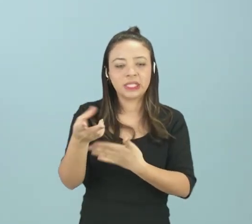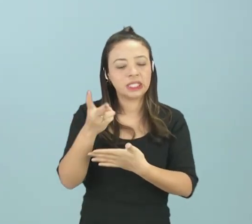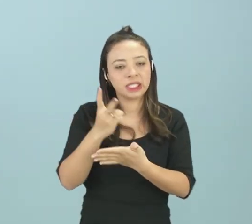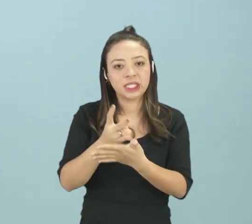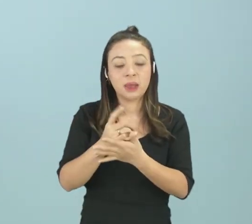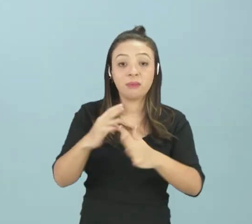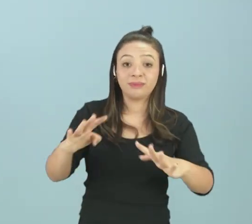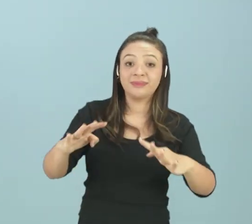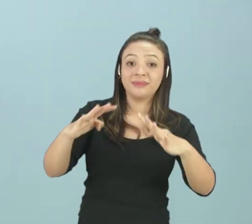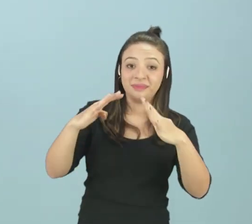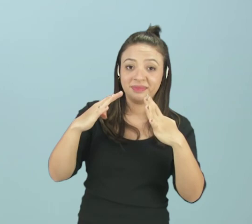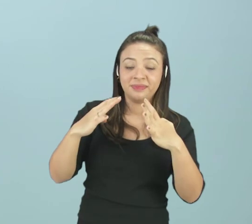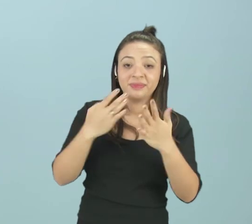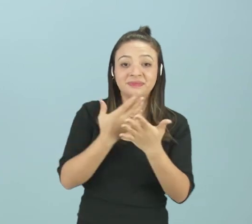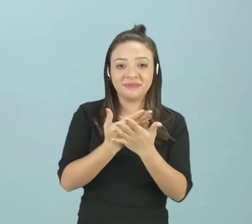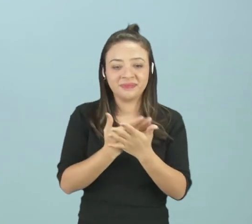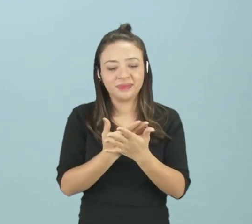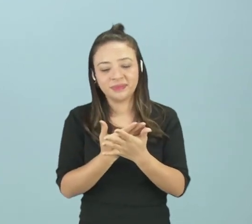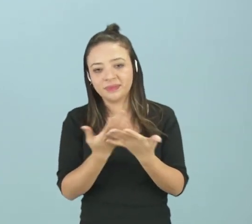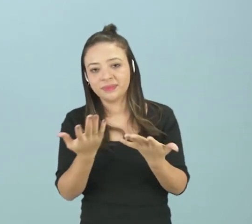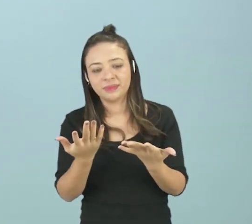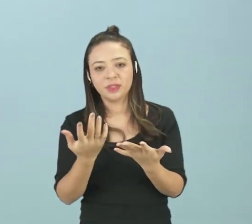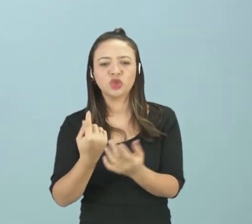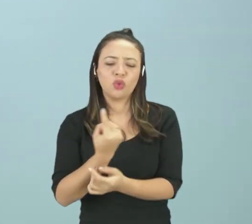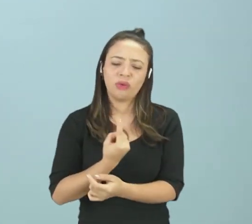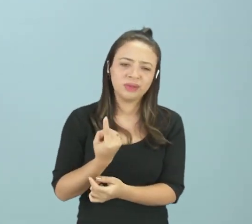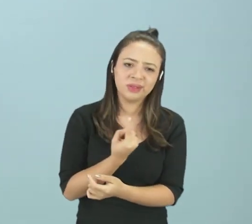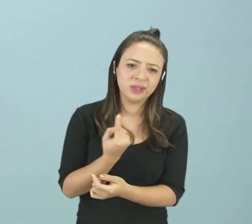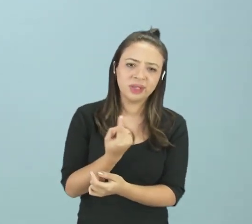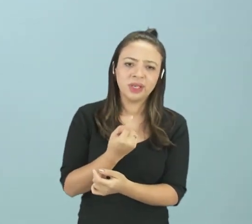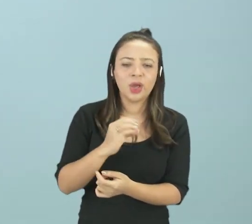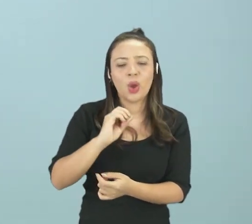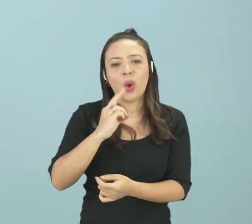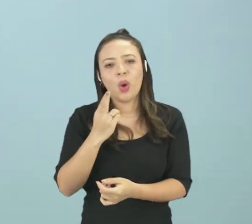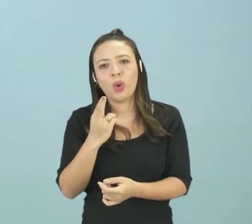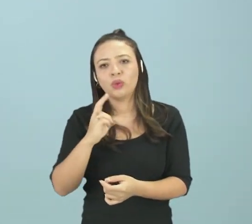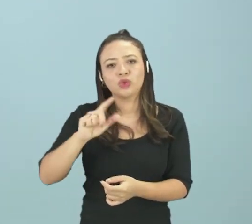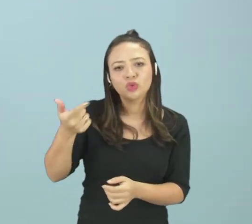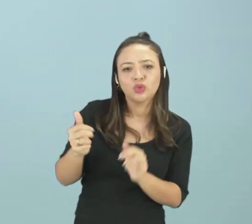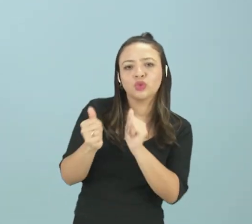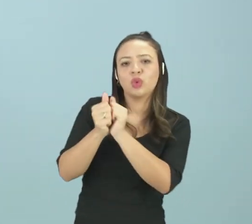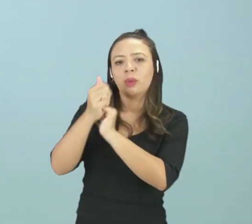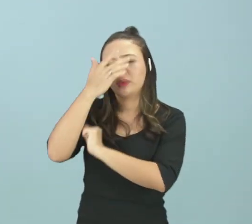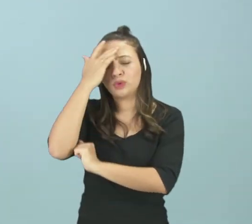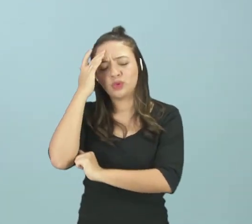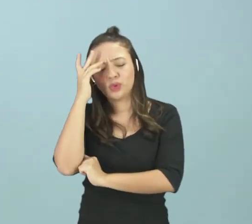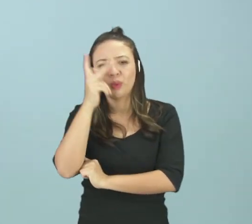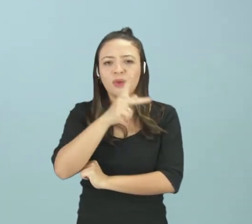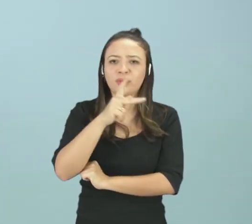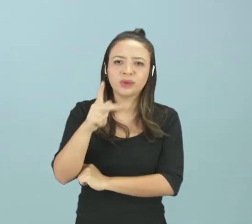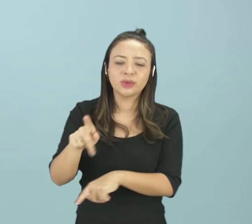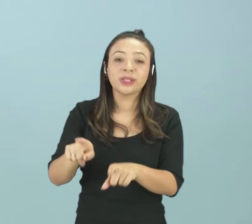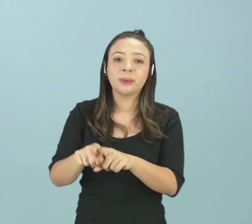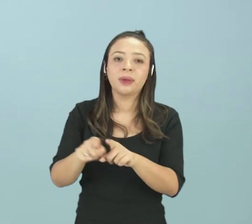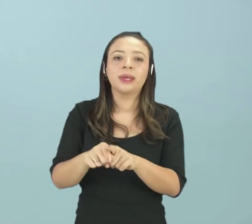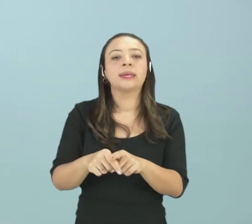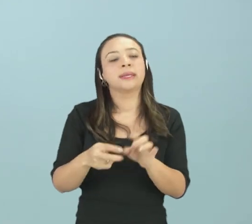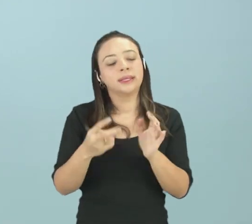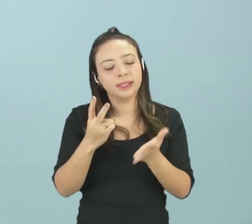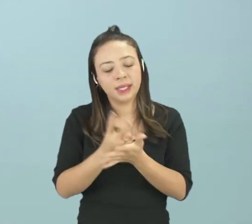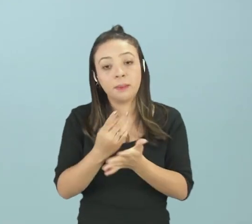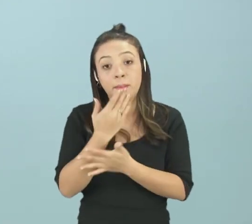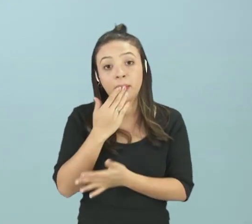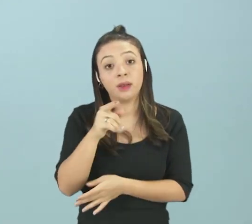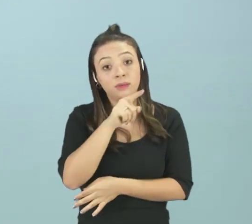tem a culpa e a nossas aulas e é sozinho seja acompanhado de outra do professor que têm indicado a aula para